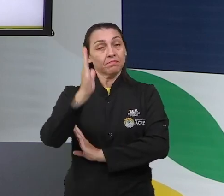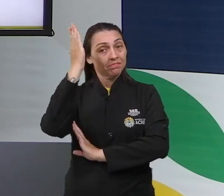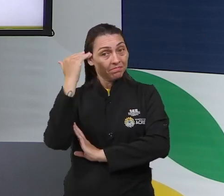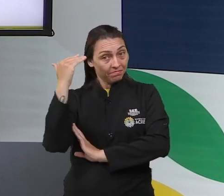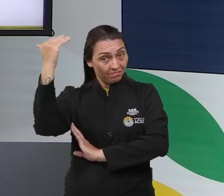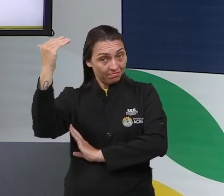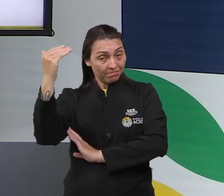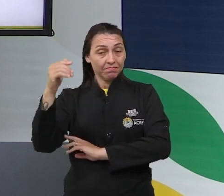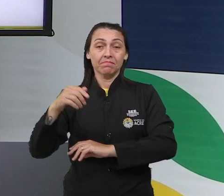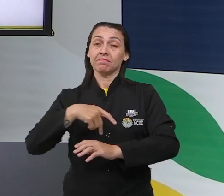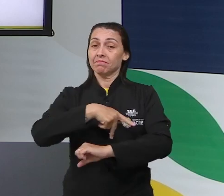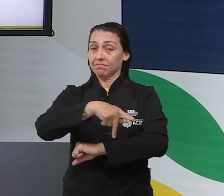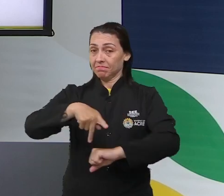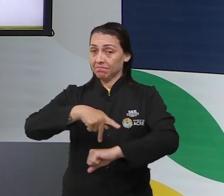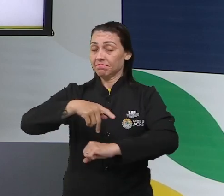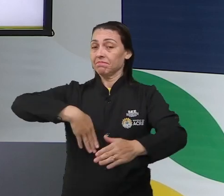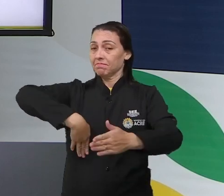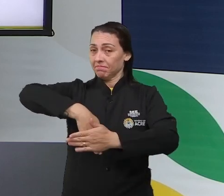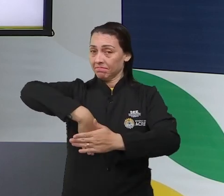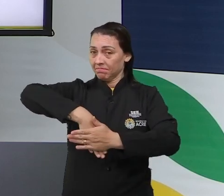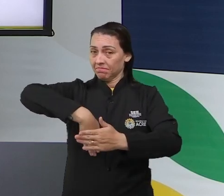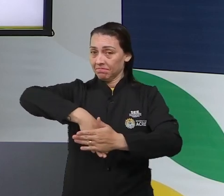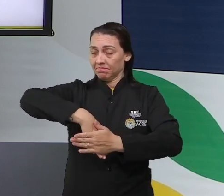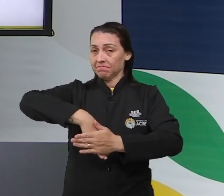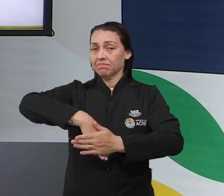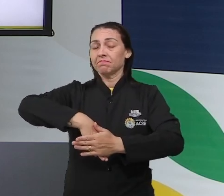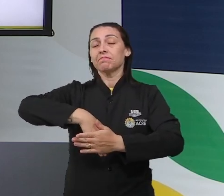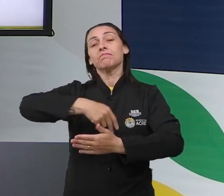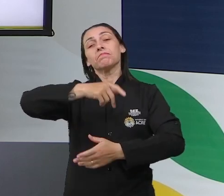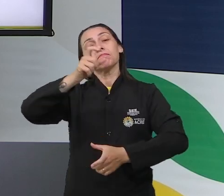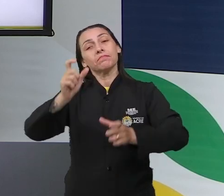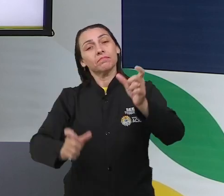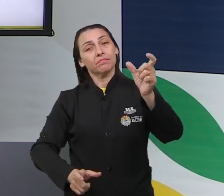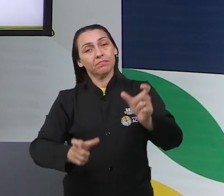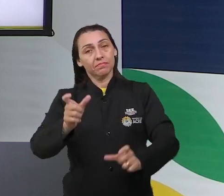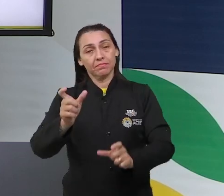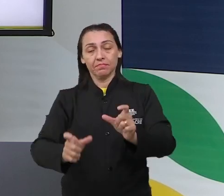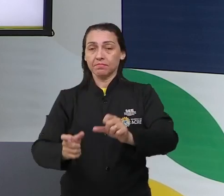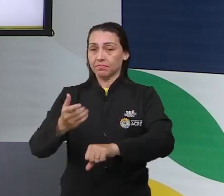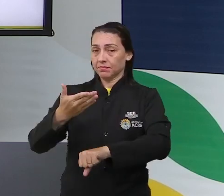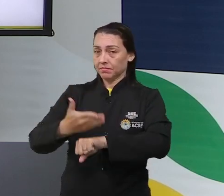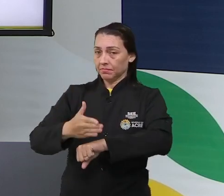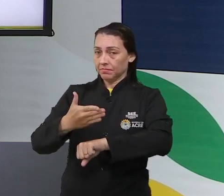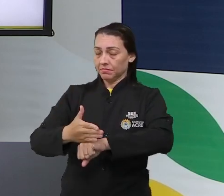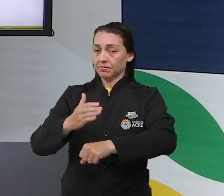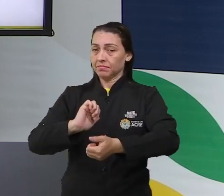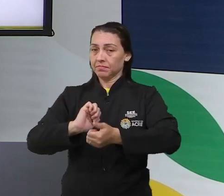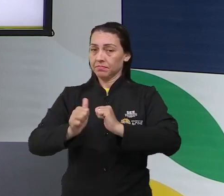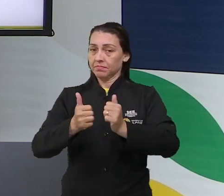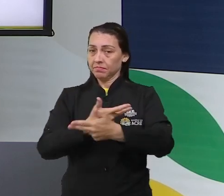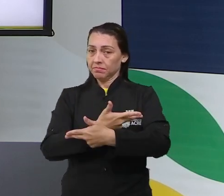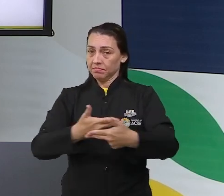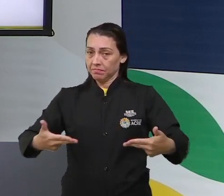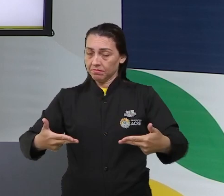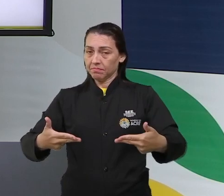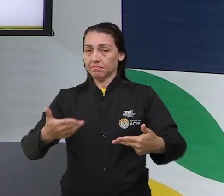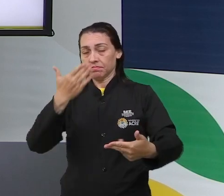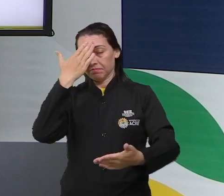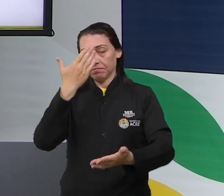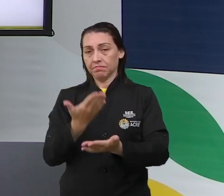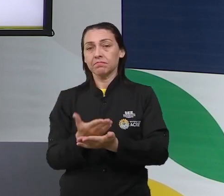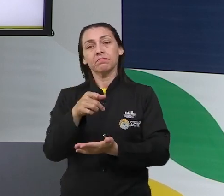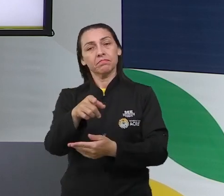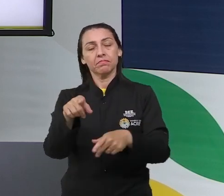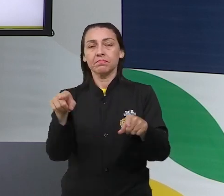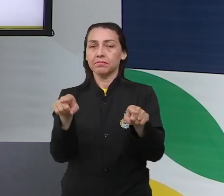conhecido por ser o país do futebol. Então, as pessoas geralmente praticam muito esses esportes. Acredito que você